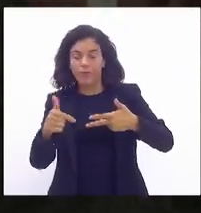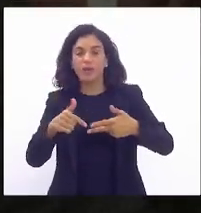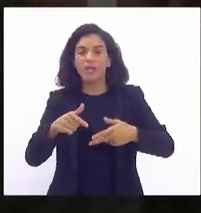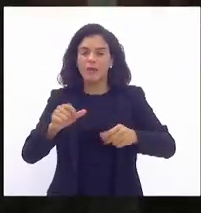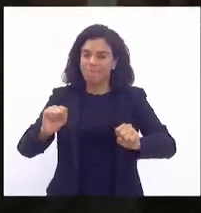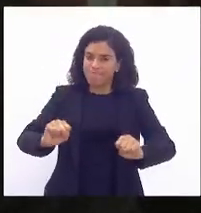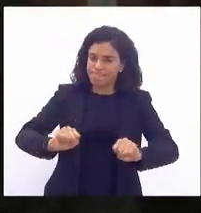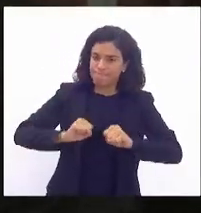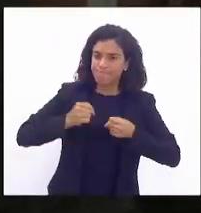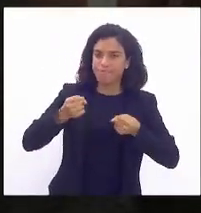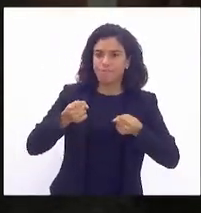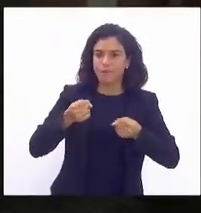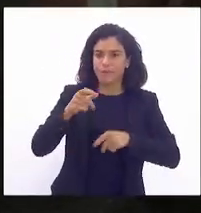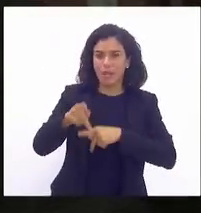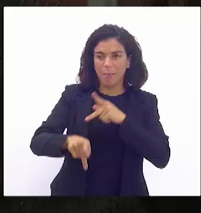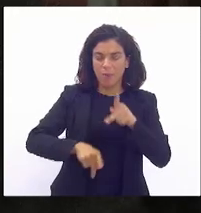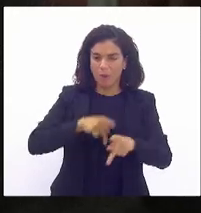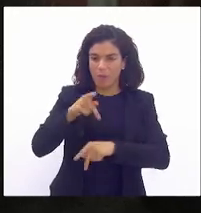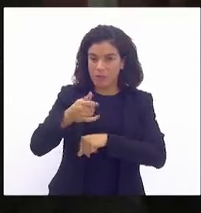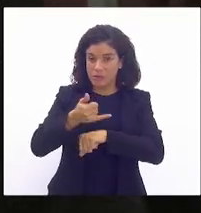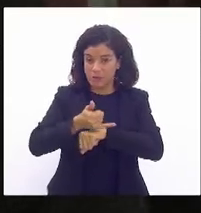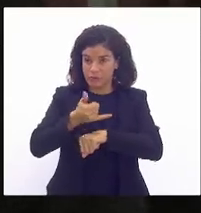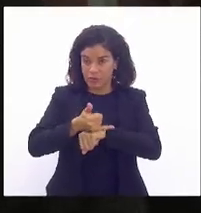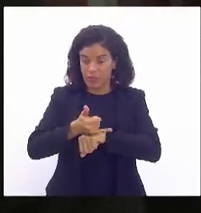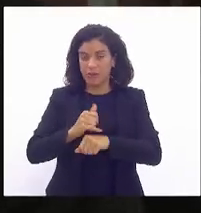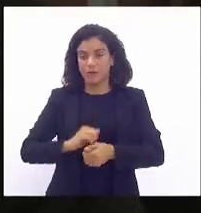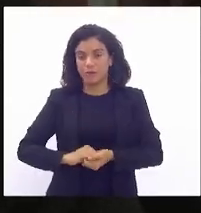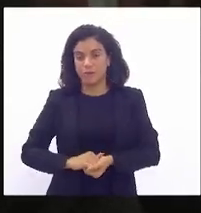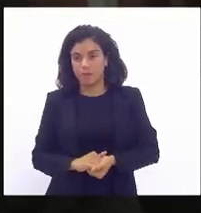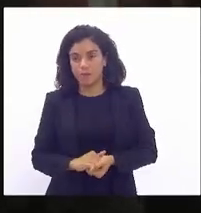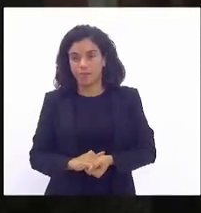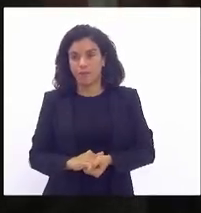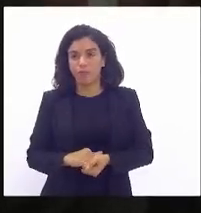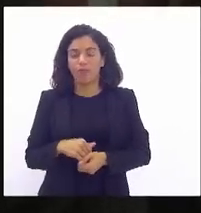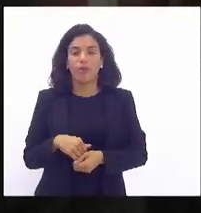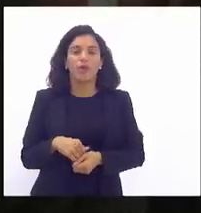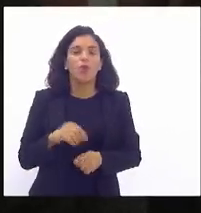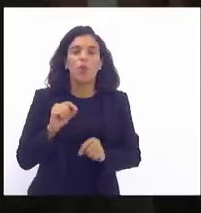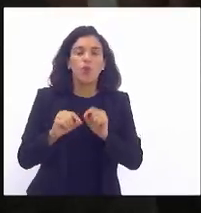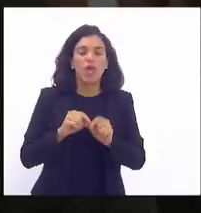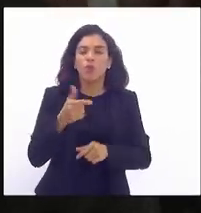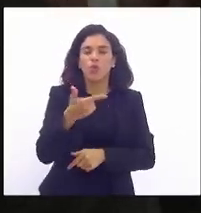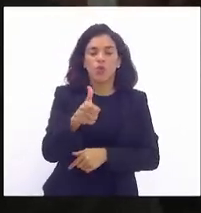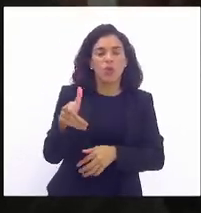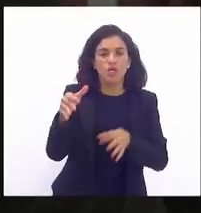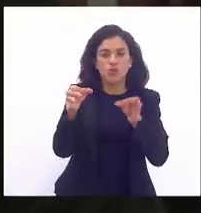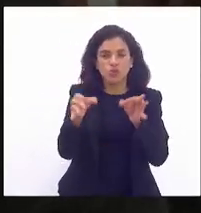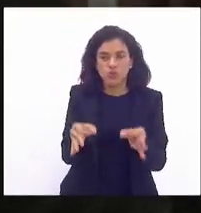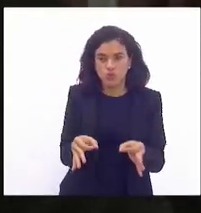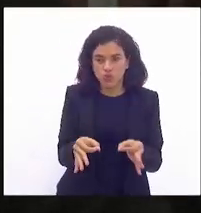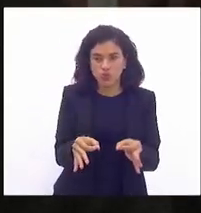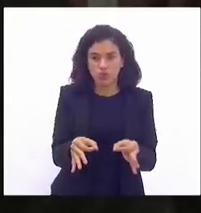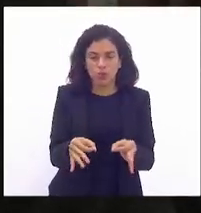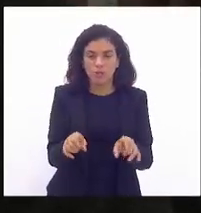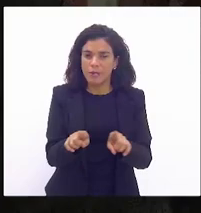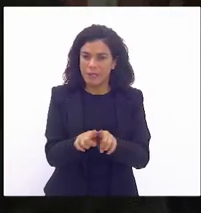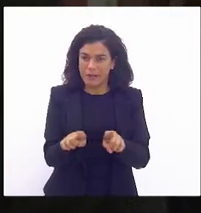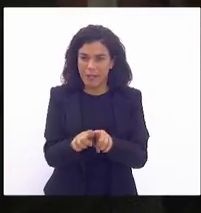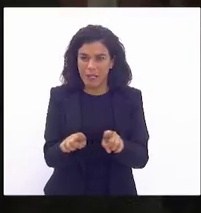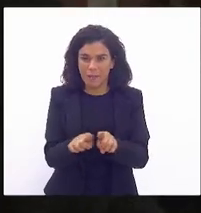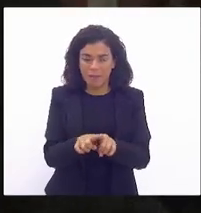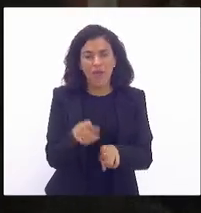indignação da população de Volta Redonda, é que é muito injusto aqui, eu levo e desço